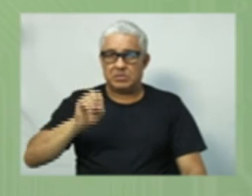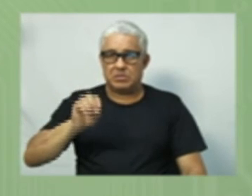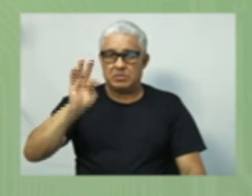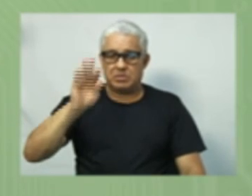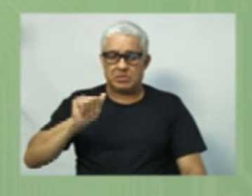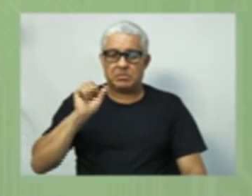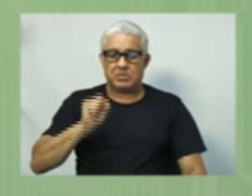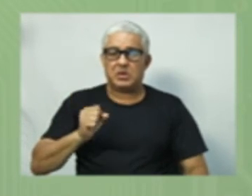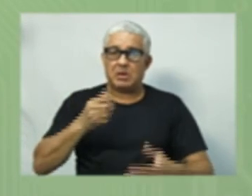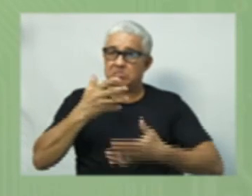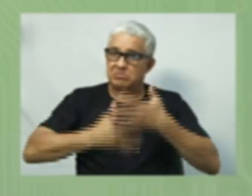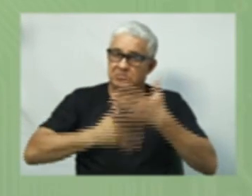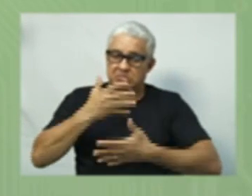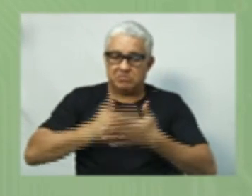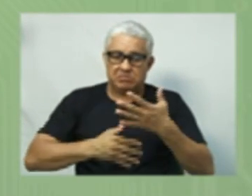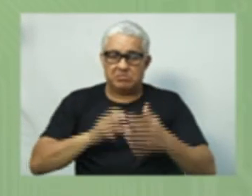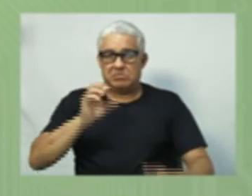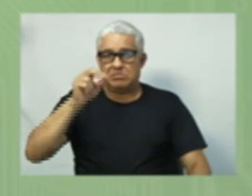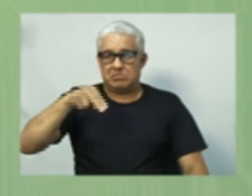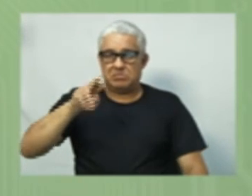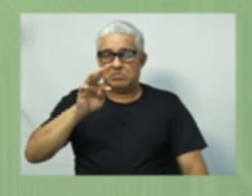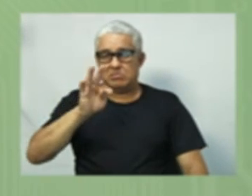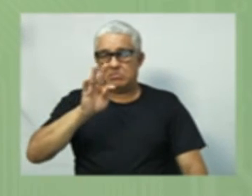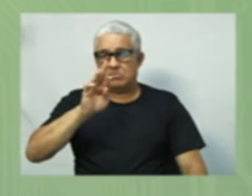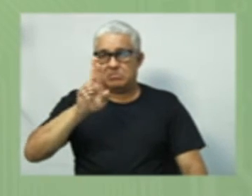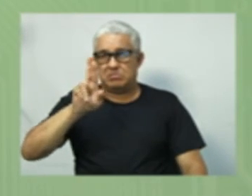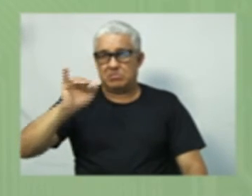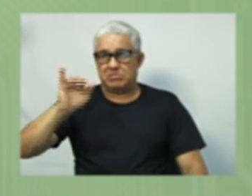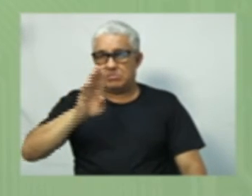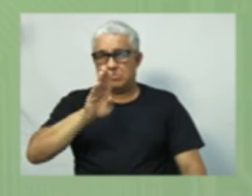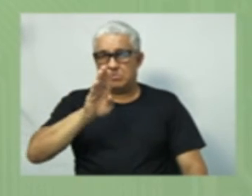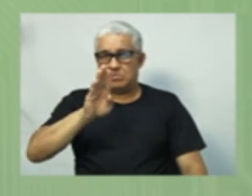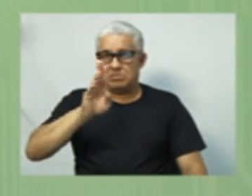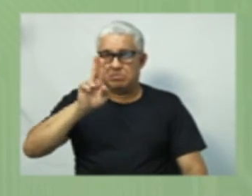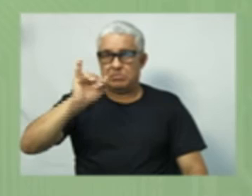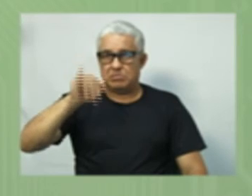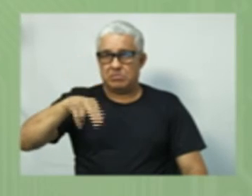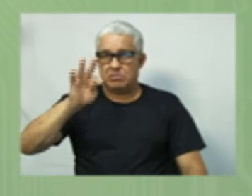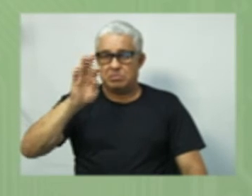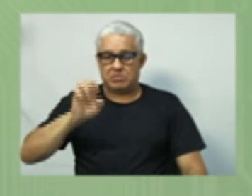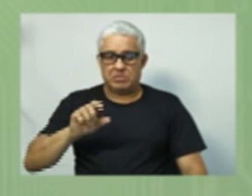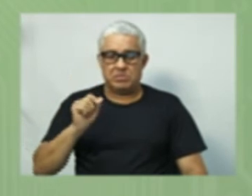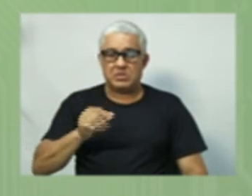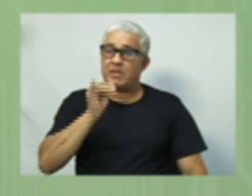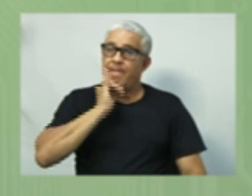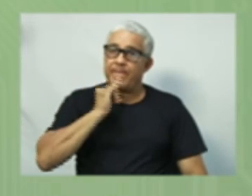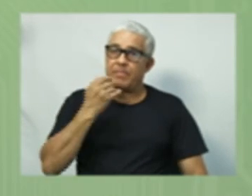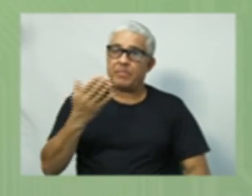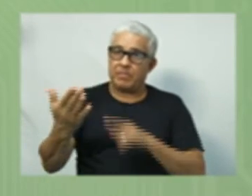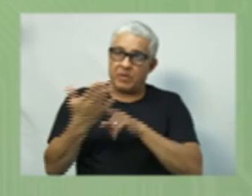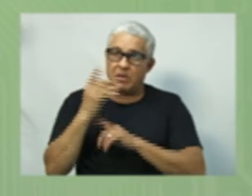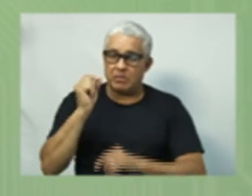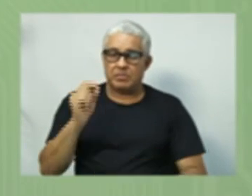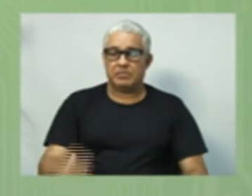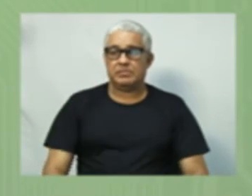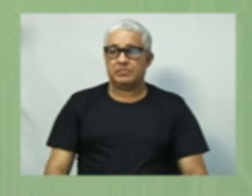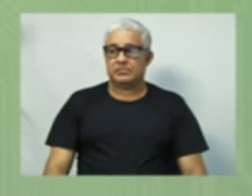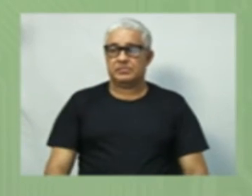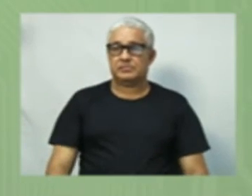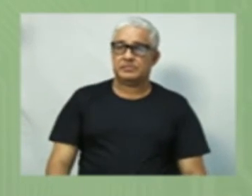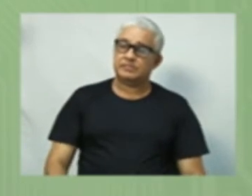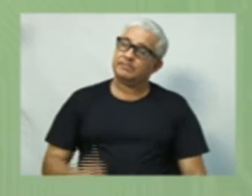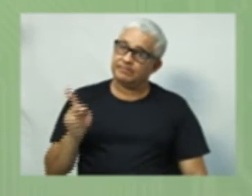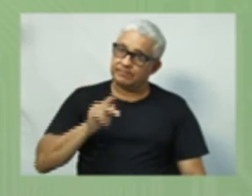o contribuinte. Em suas respostas, cite o elemento e a forma pelo qual o prejuízo é causado. Professora, por